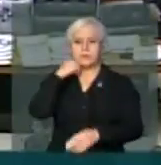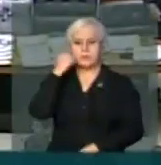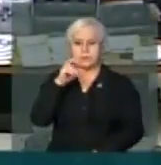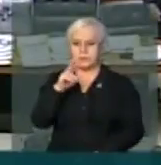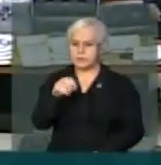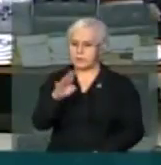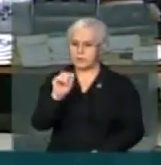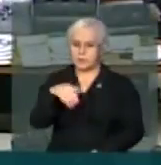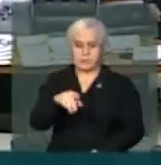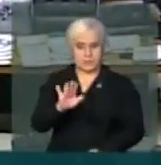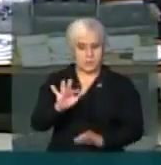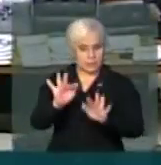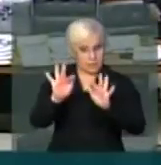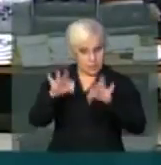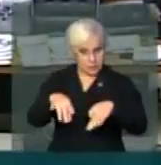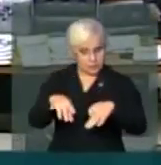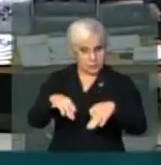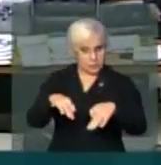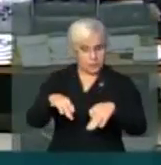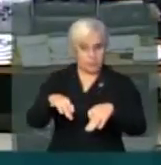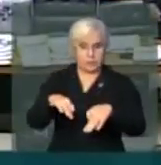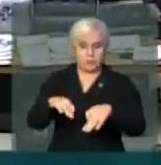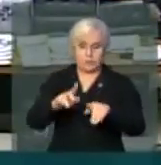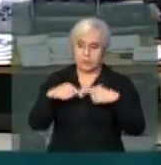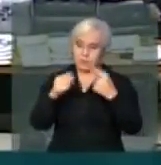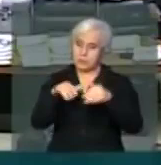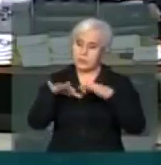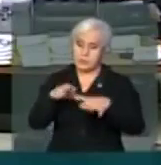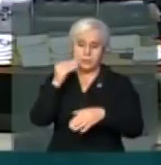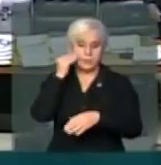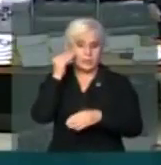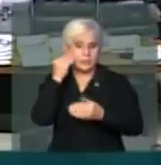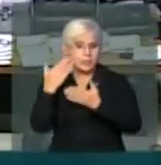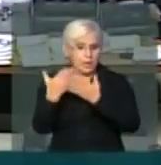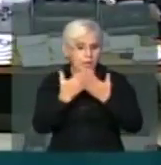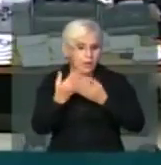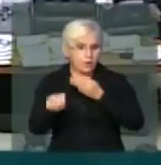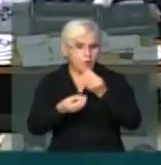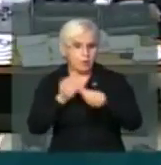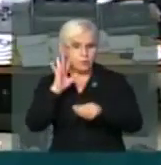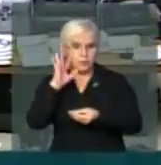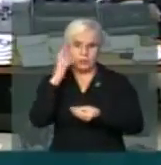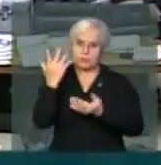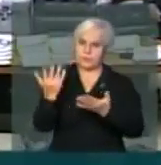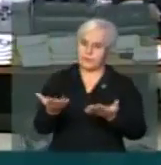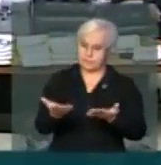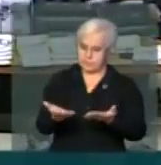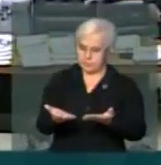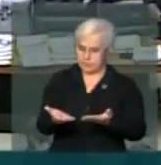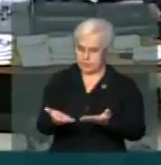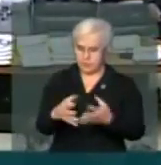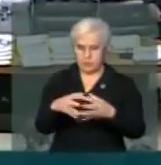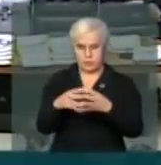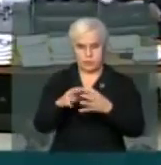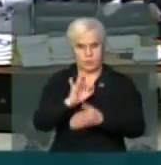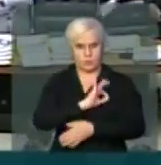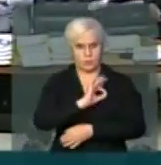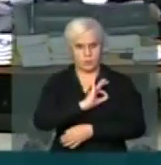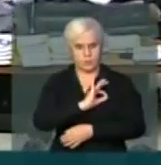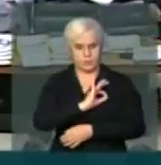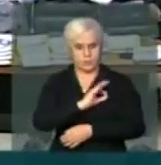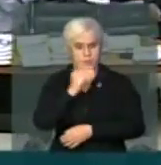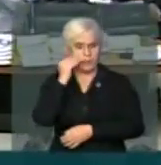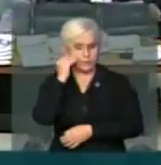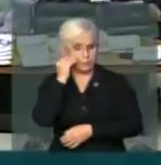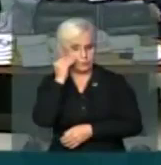e as negociações vão ter que ser bem intensas agora para poder tentar achar uma maneira de contornar isso, porque os policiais legislativos